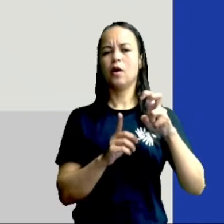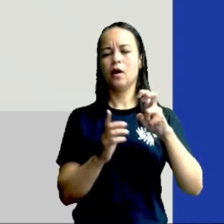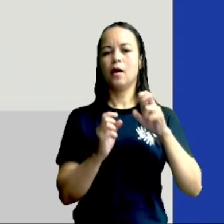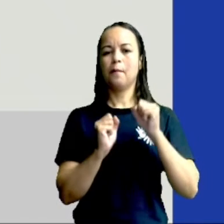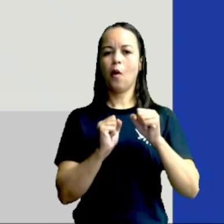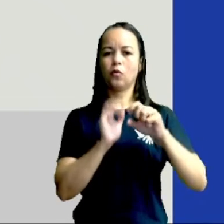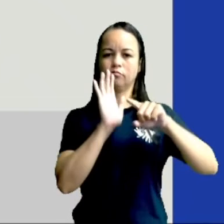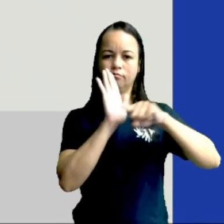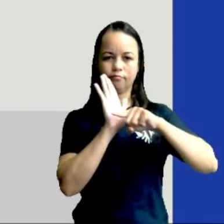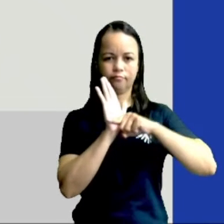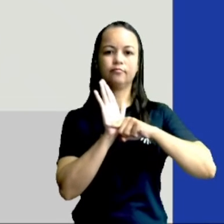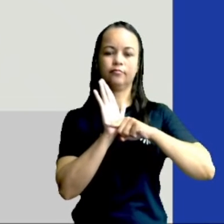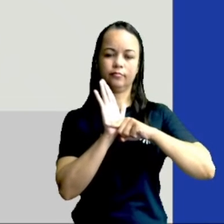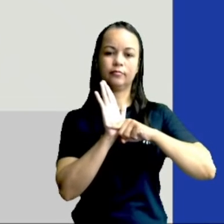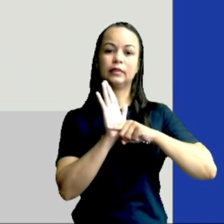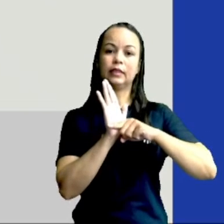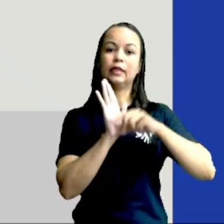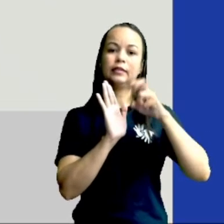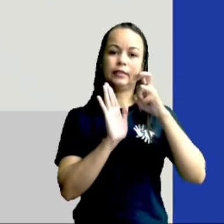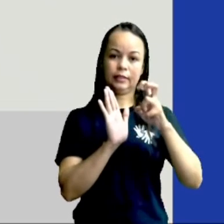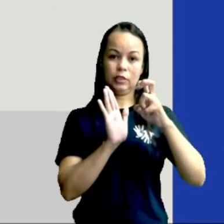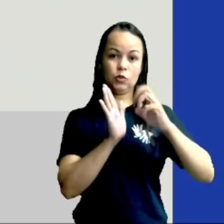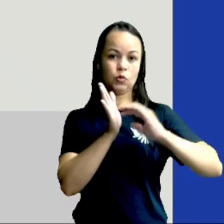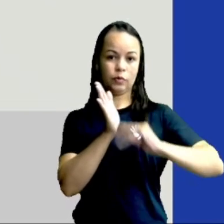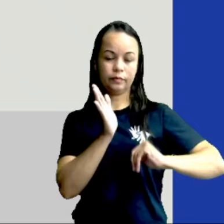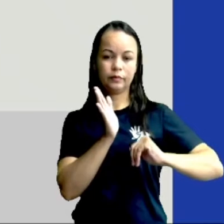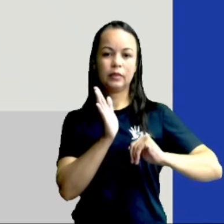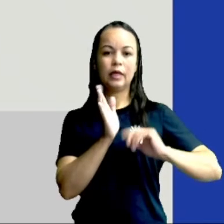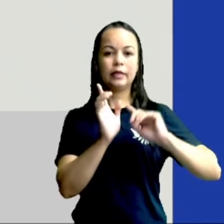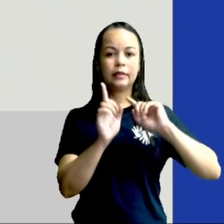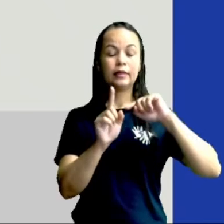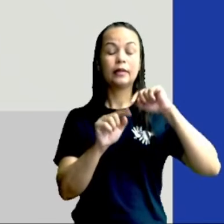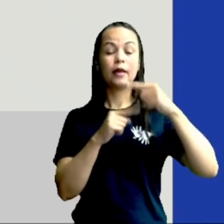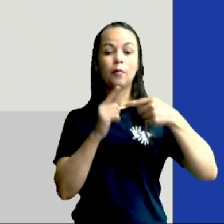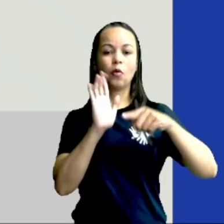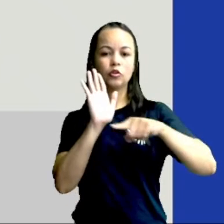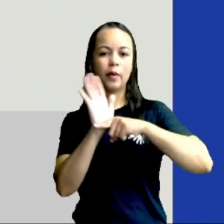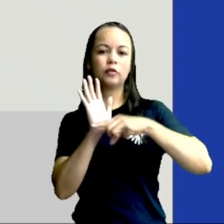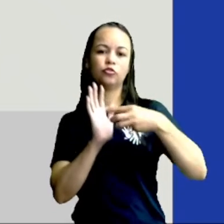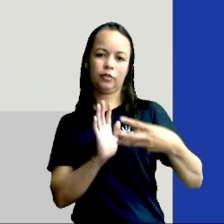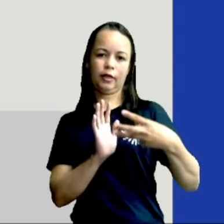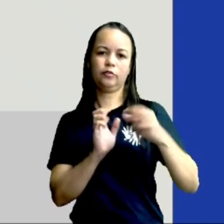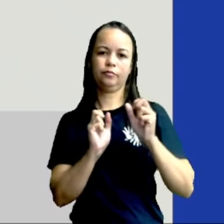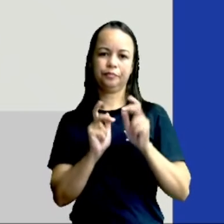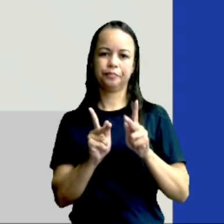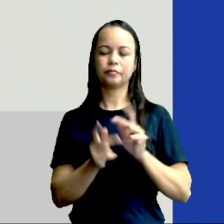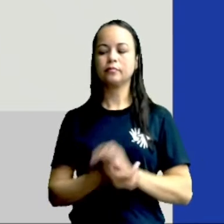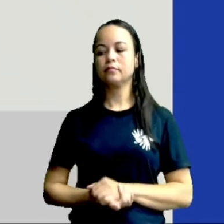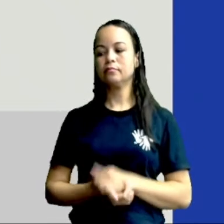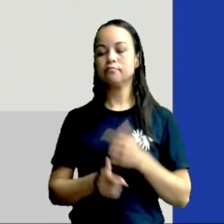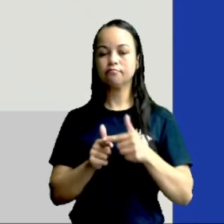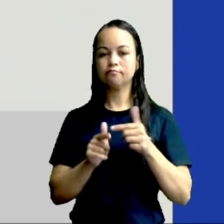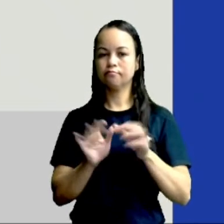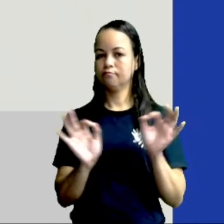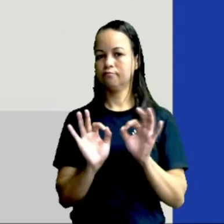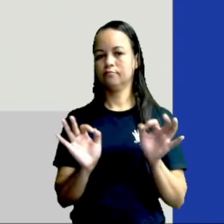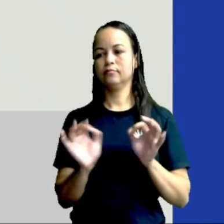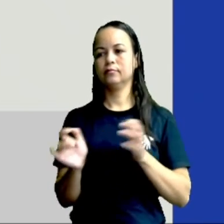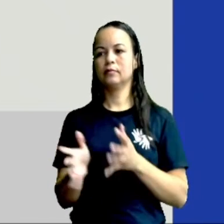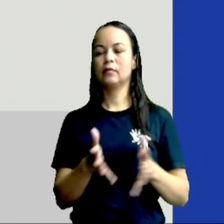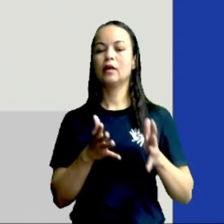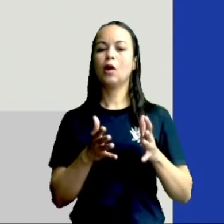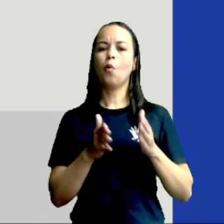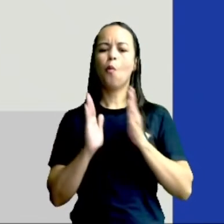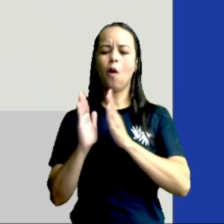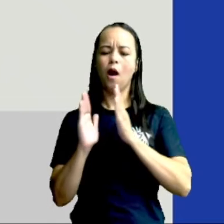na subtração. Tiro 5, depois eu subtraio o menos 3, ok? Não tem problema algum, eu posso seguir